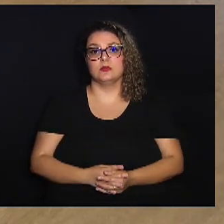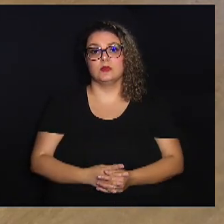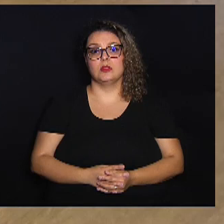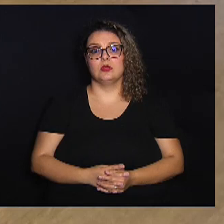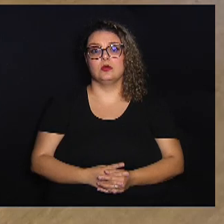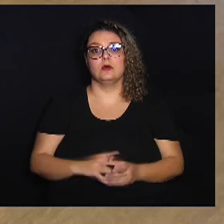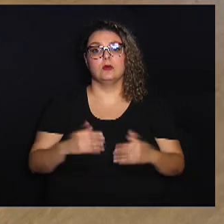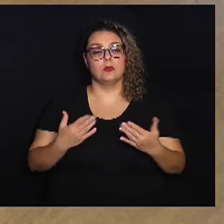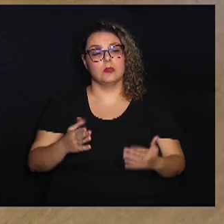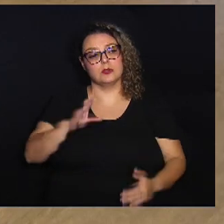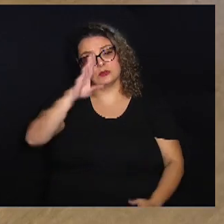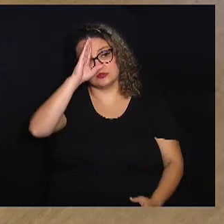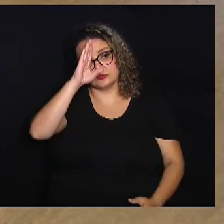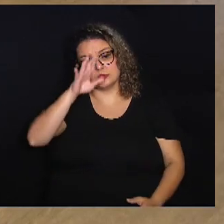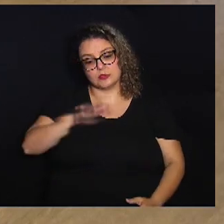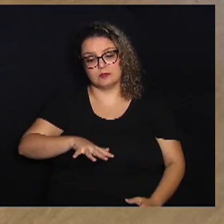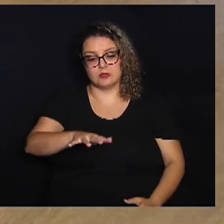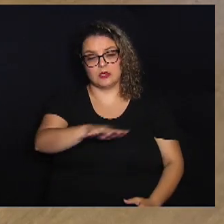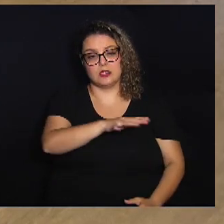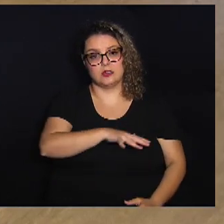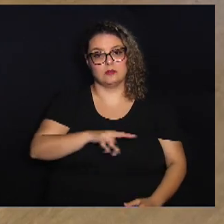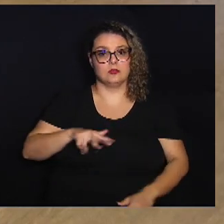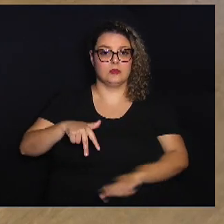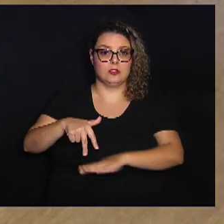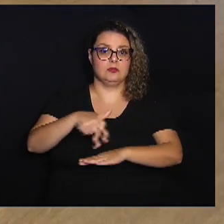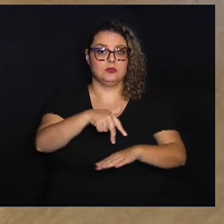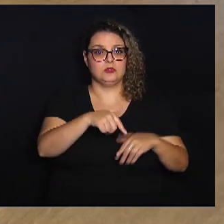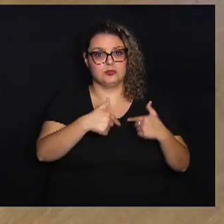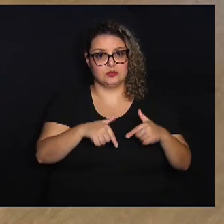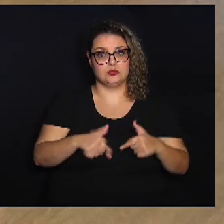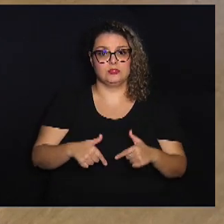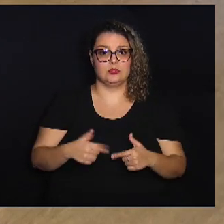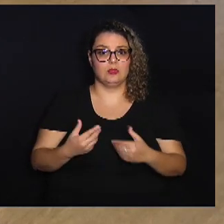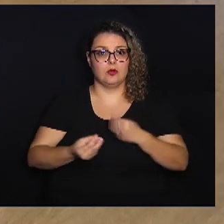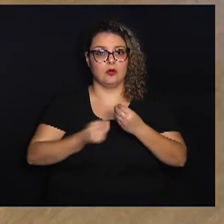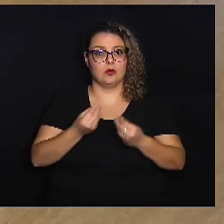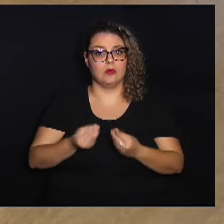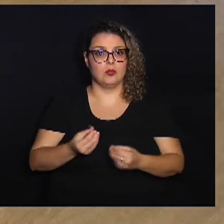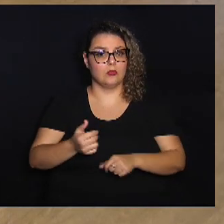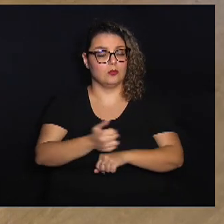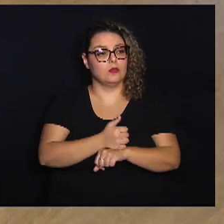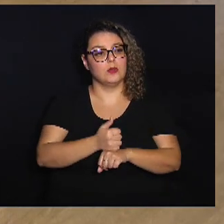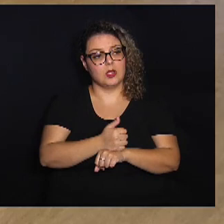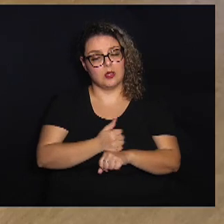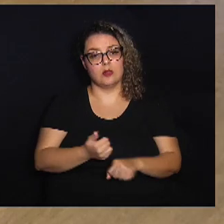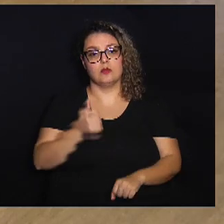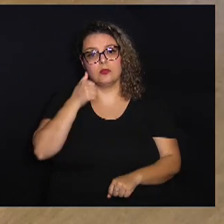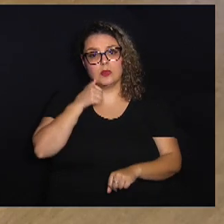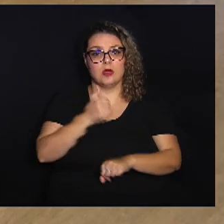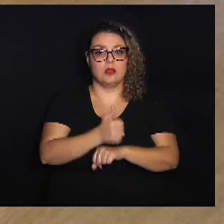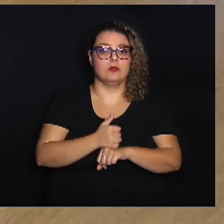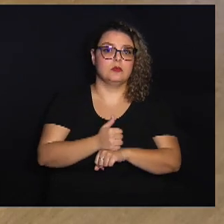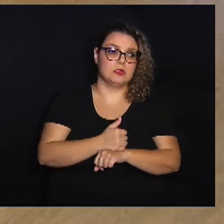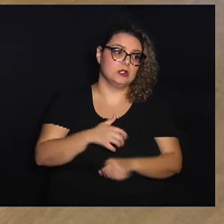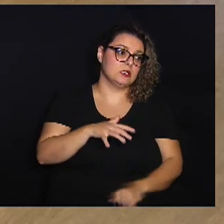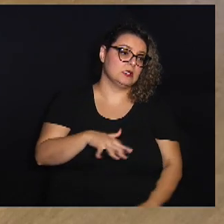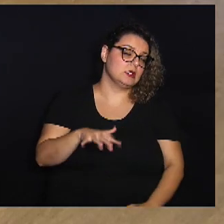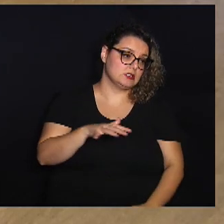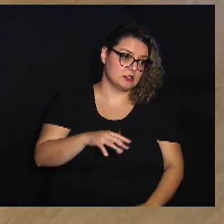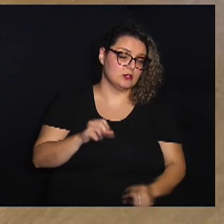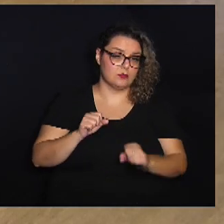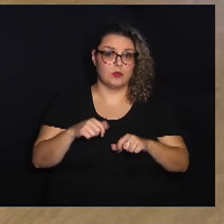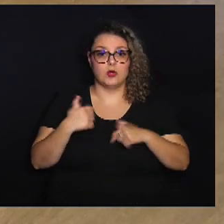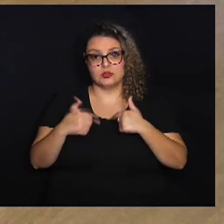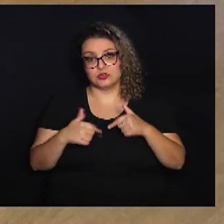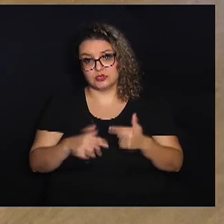principais campos de atuação? Onde que uma profissional dessa área